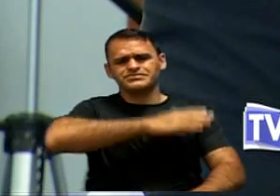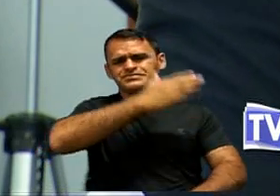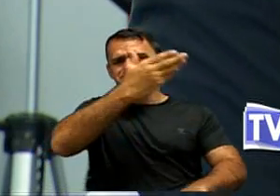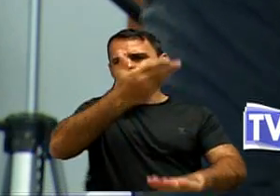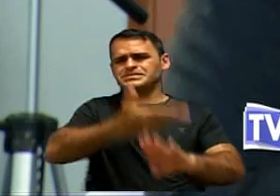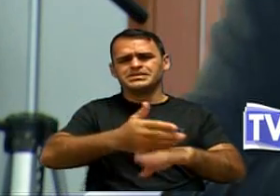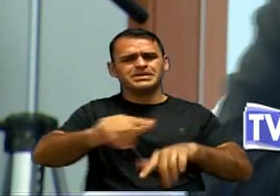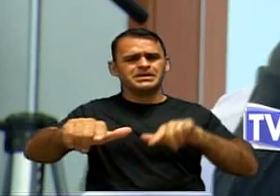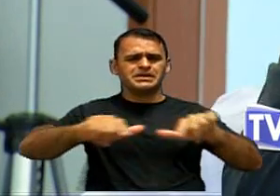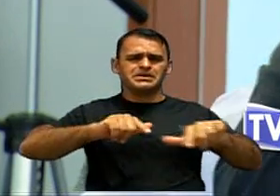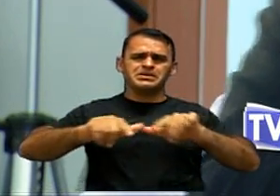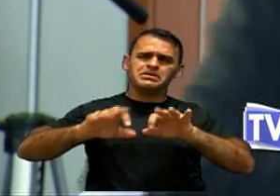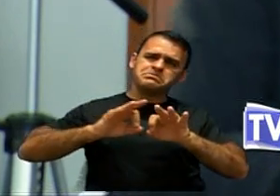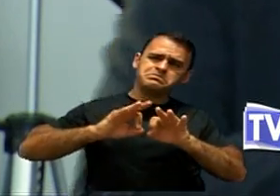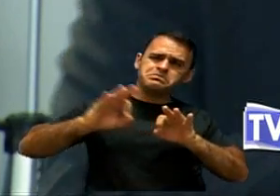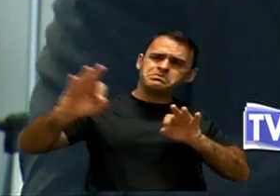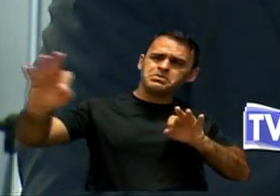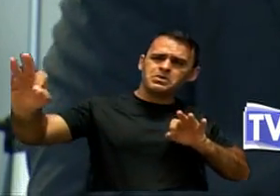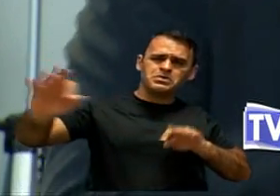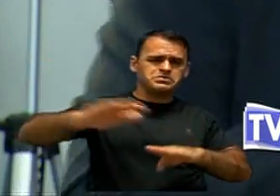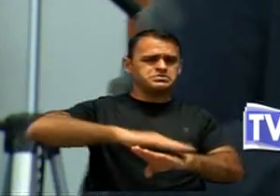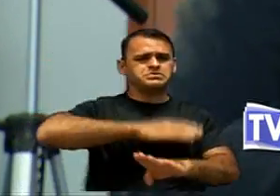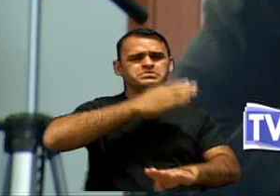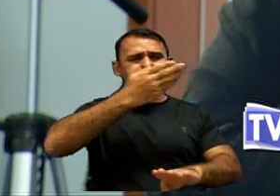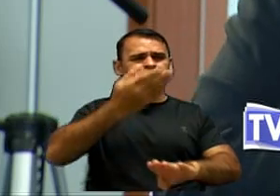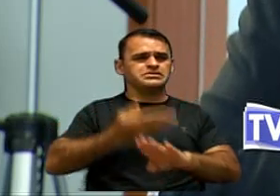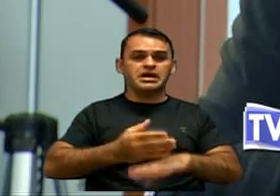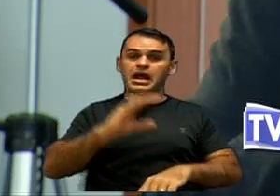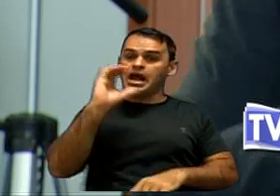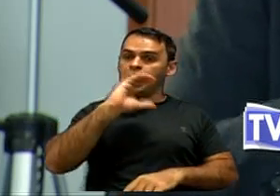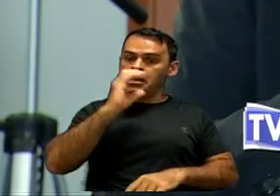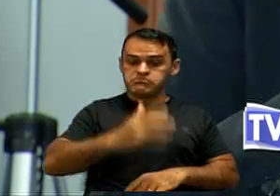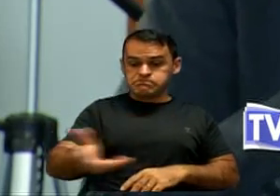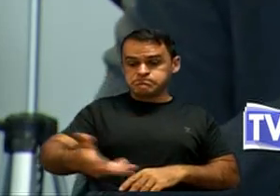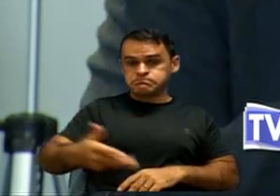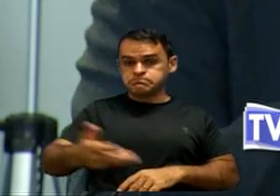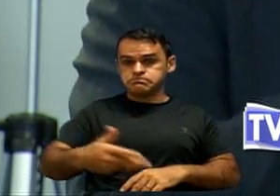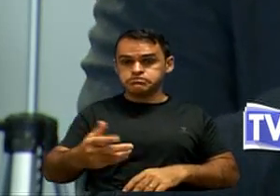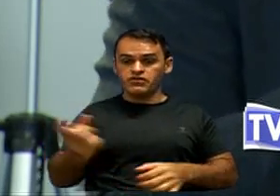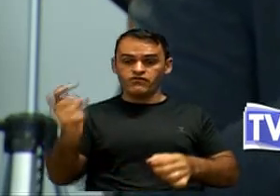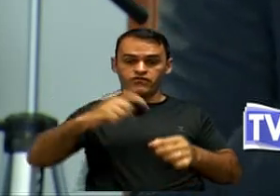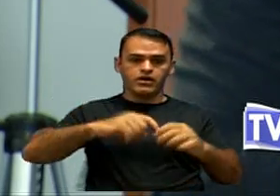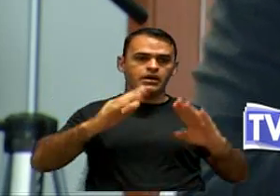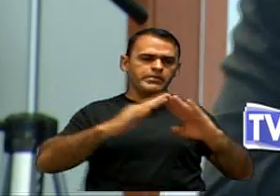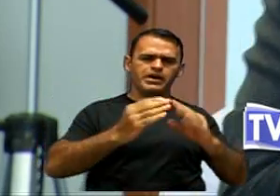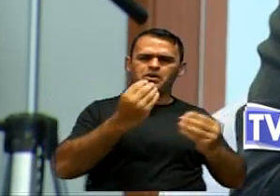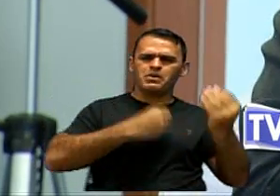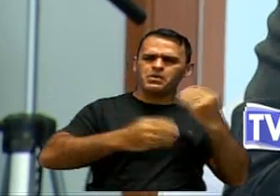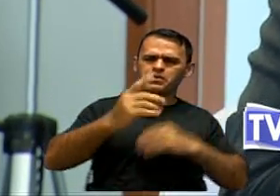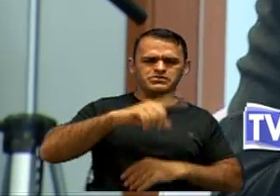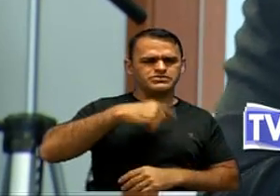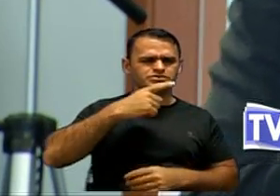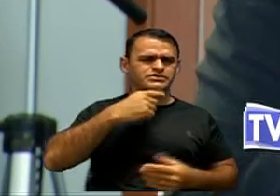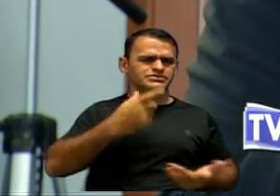Está lá no bairro do Rafael Militão, no Parque São Bento. E tem que sair correndo. E como já sai de manhã...